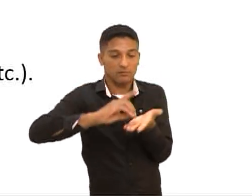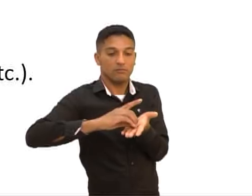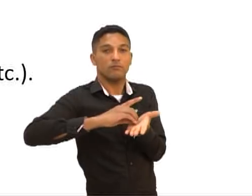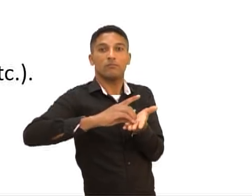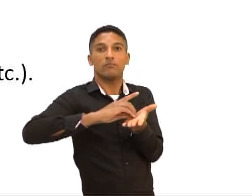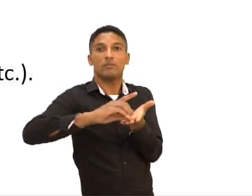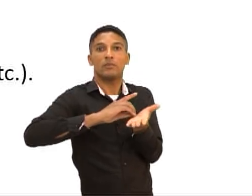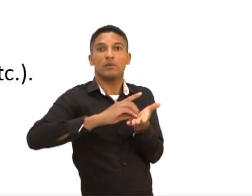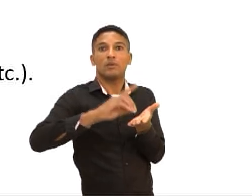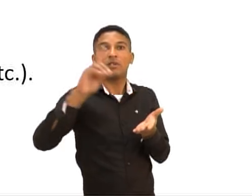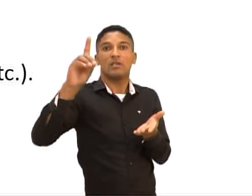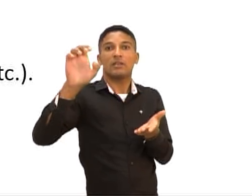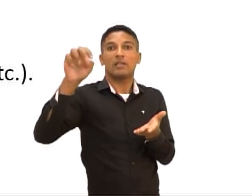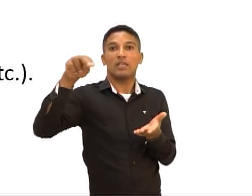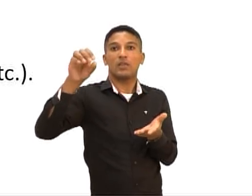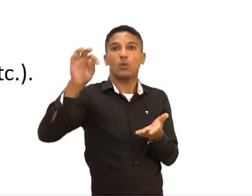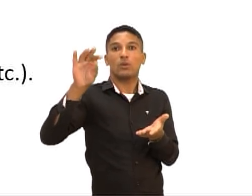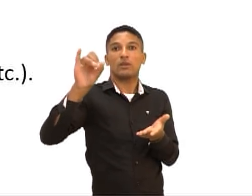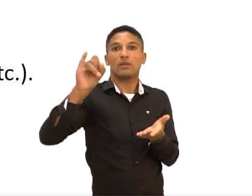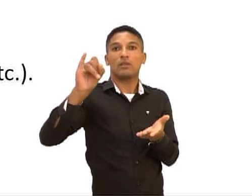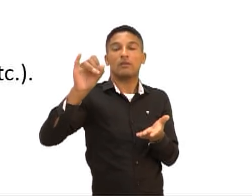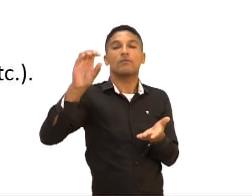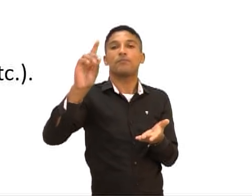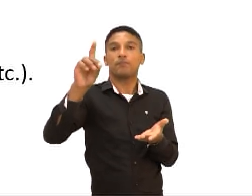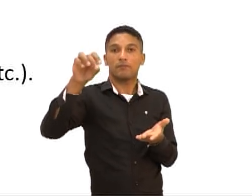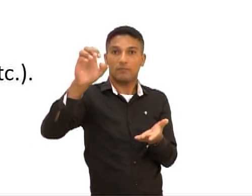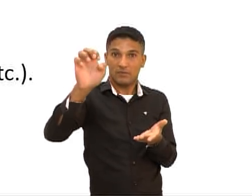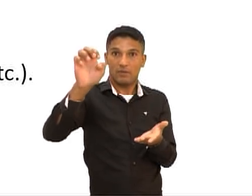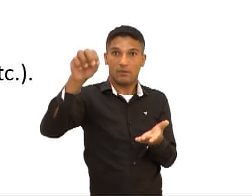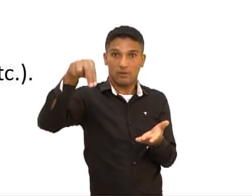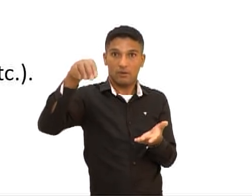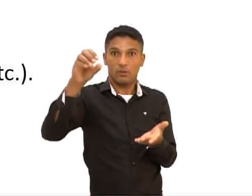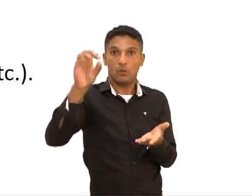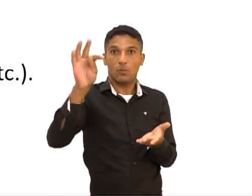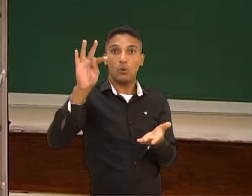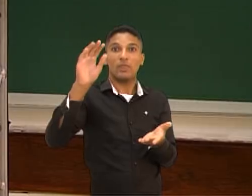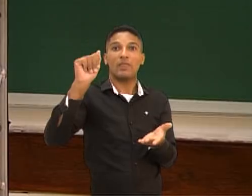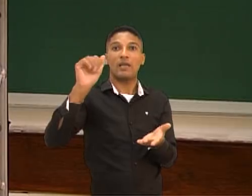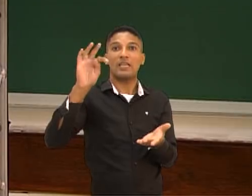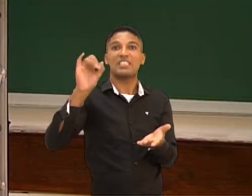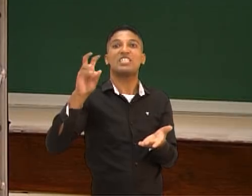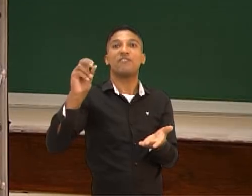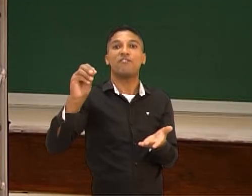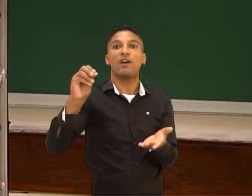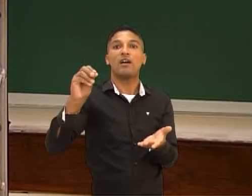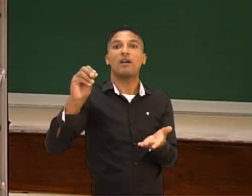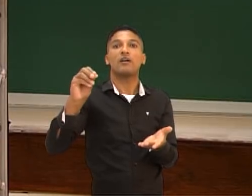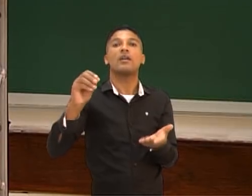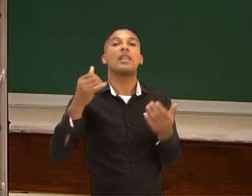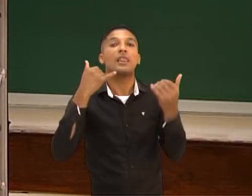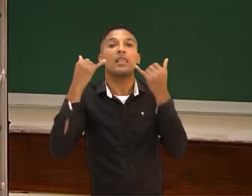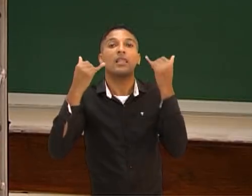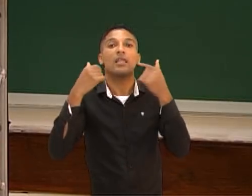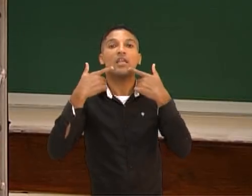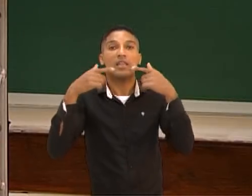de pesquisa, artigos, livros, etc. Então vejam que o que distingue, de repente, um texto informativo dos